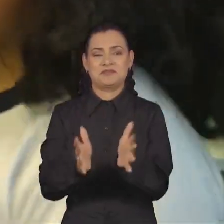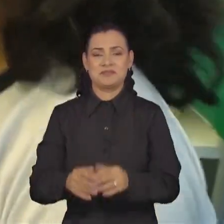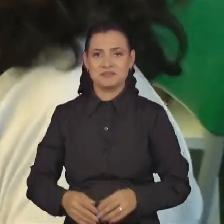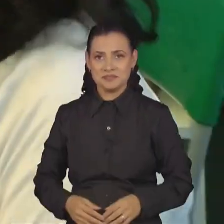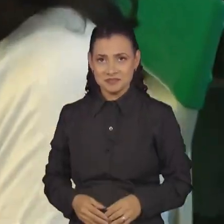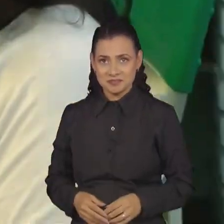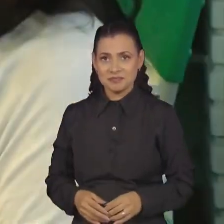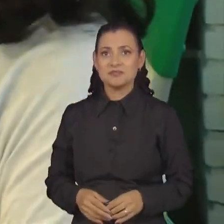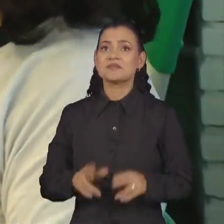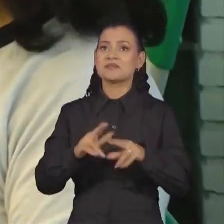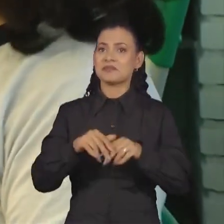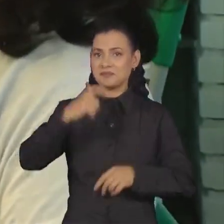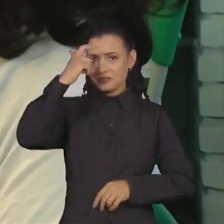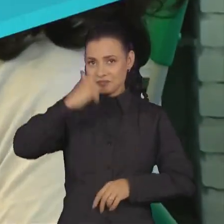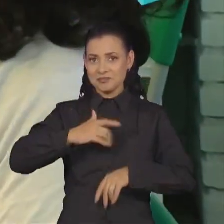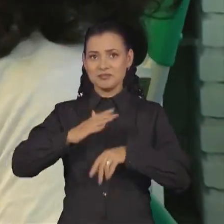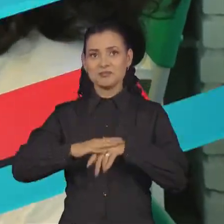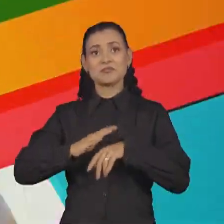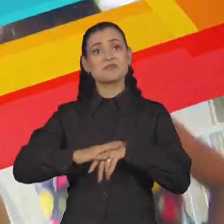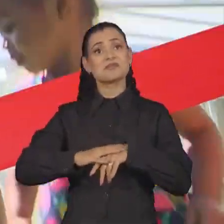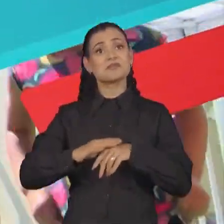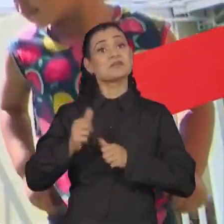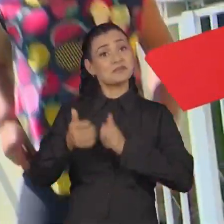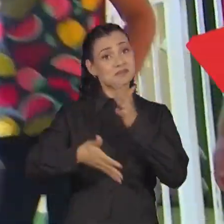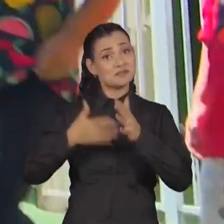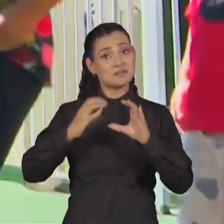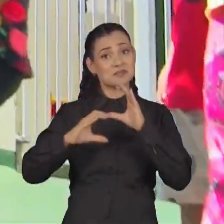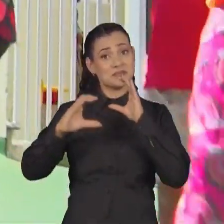capitão, sou capitão.